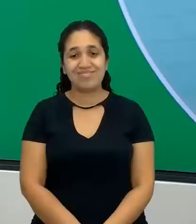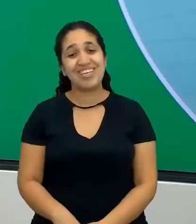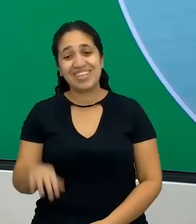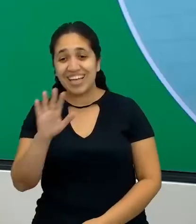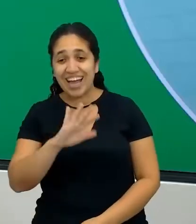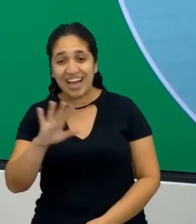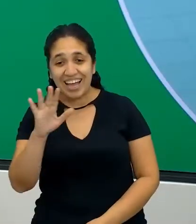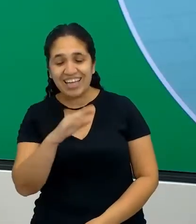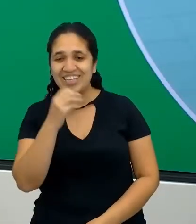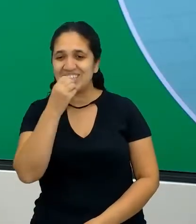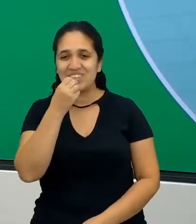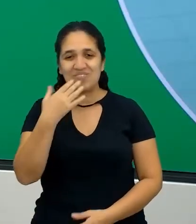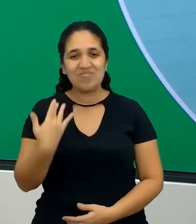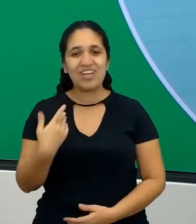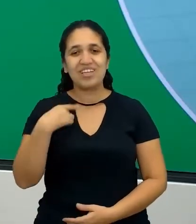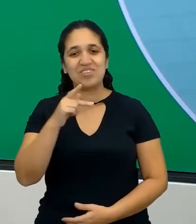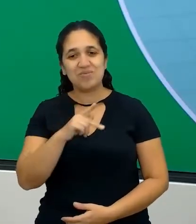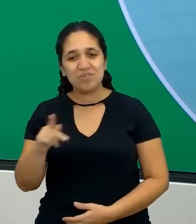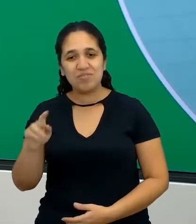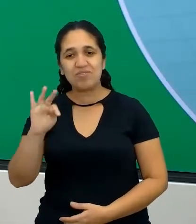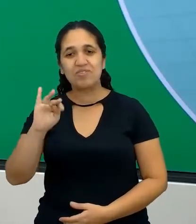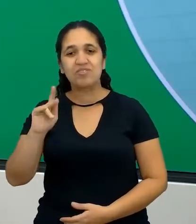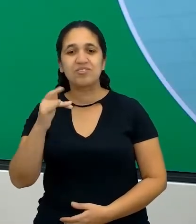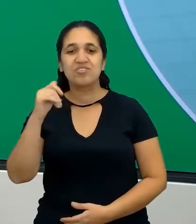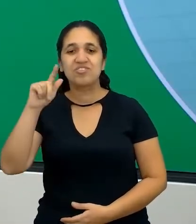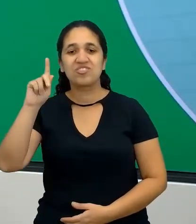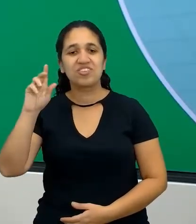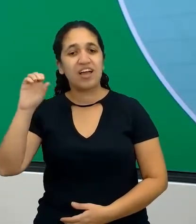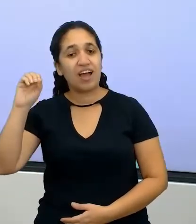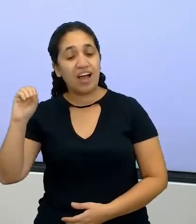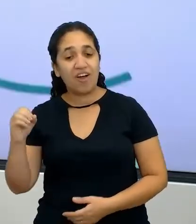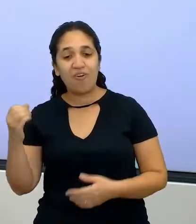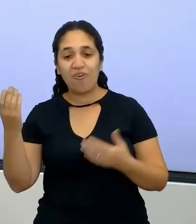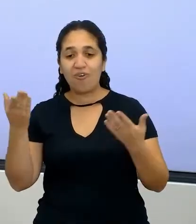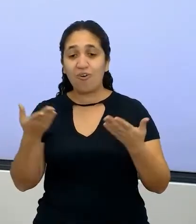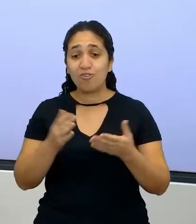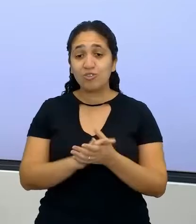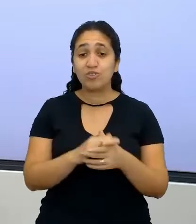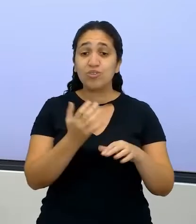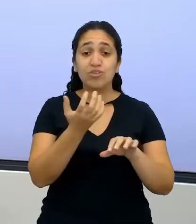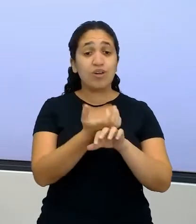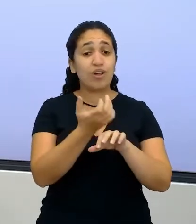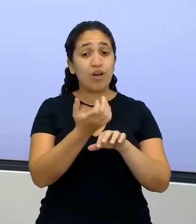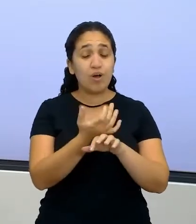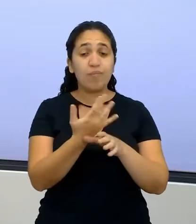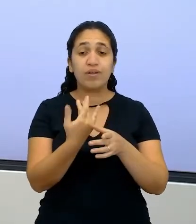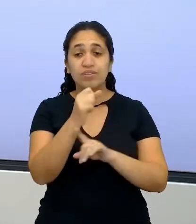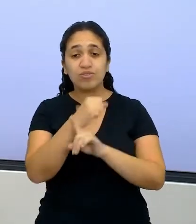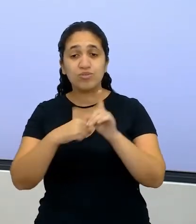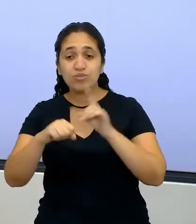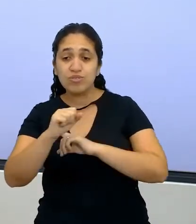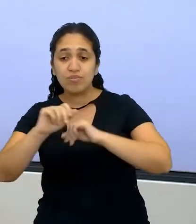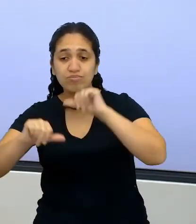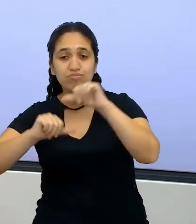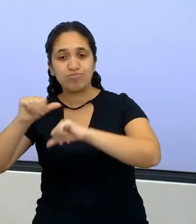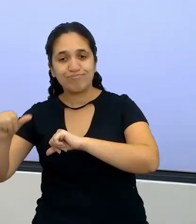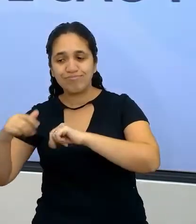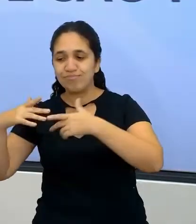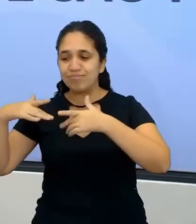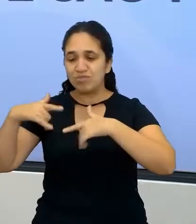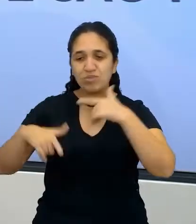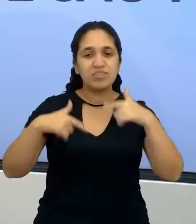E aí pessoal, tudo bem? Eu sou o professor Thiago Lazarim, então estamos aqui no componente Mudanças Sociais, Demografia e